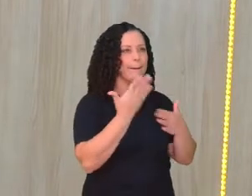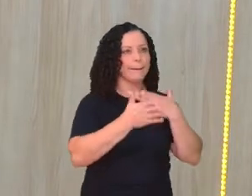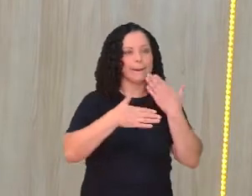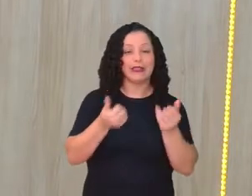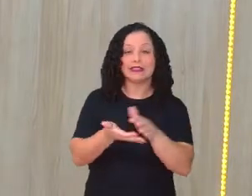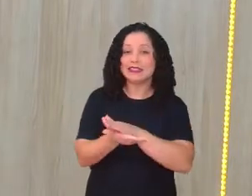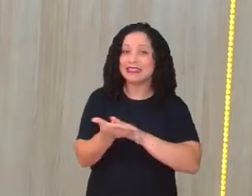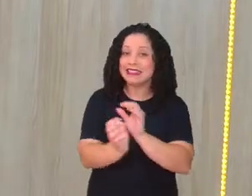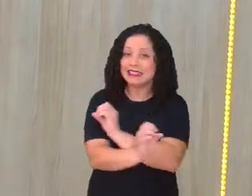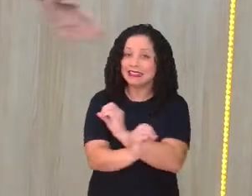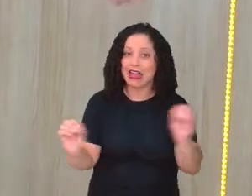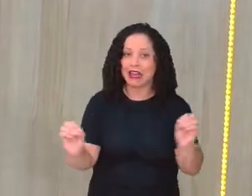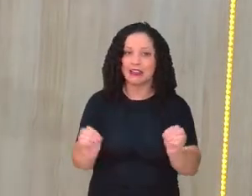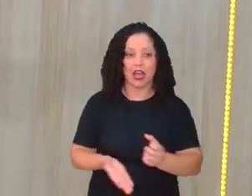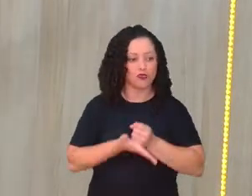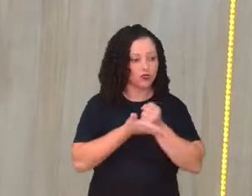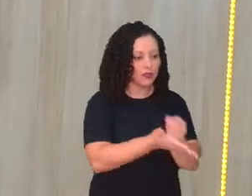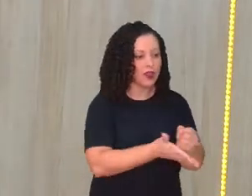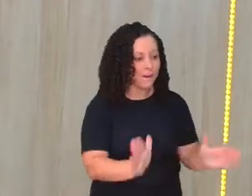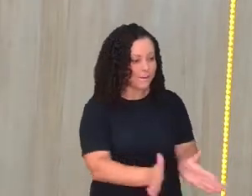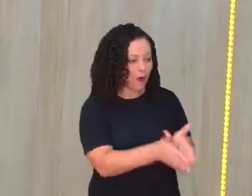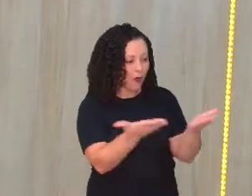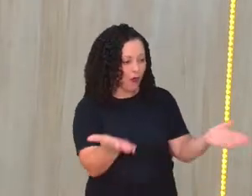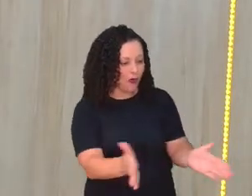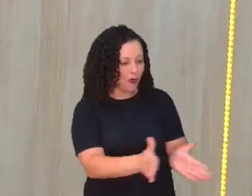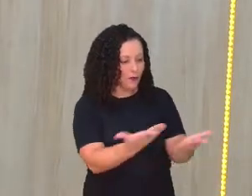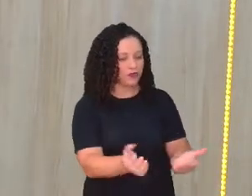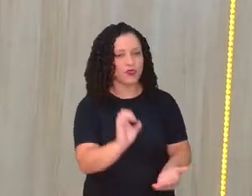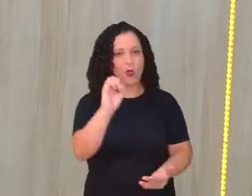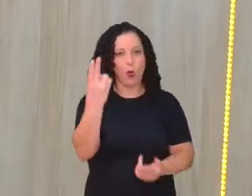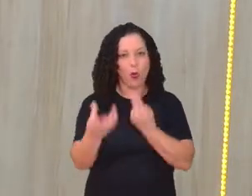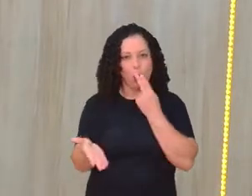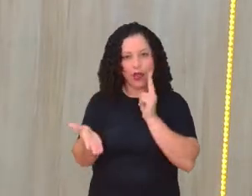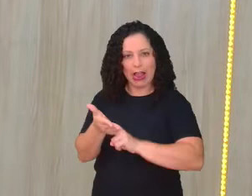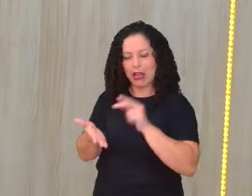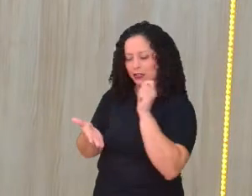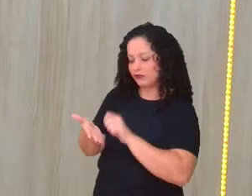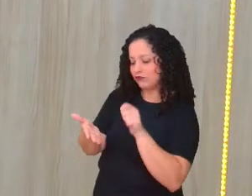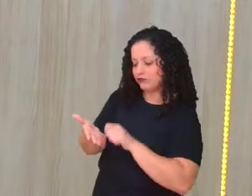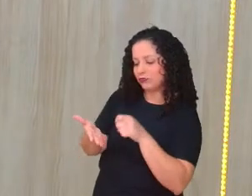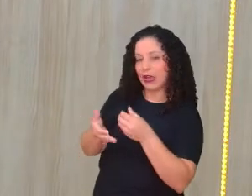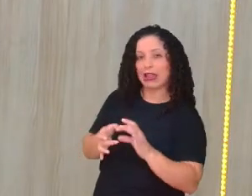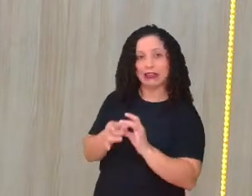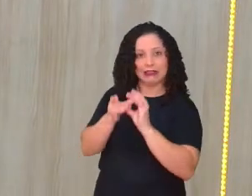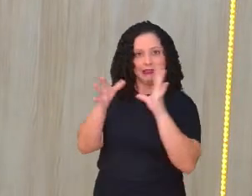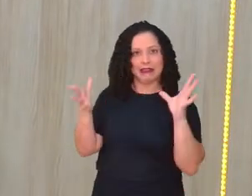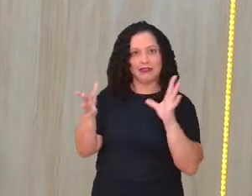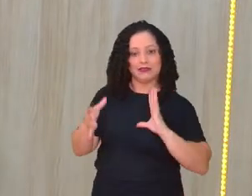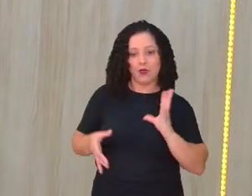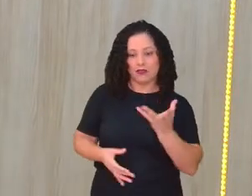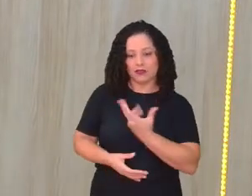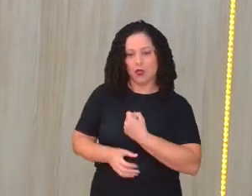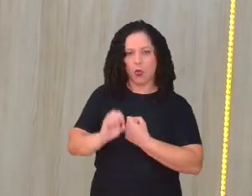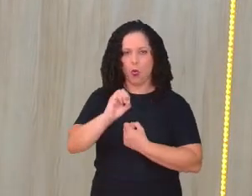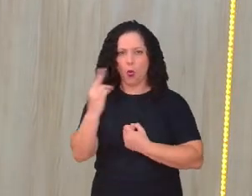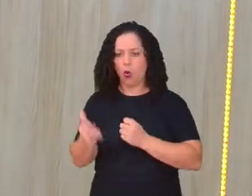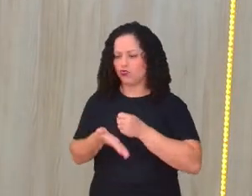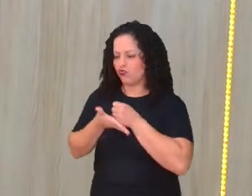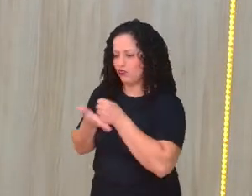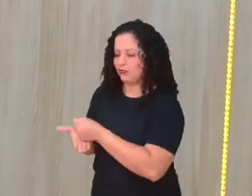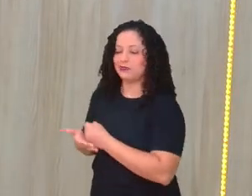nada assim você doar aos pobres, ou você assinar carta de indulgência, ou você fazer alguma coisa ali para ajudar alguém.